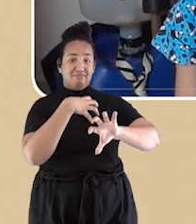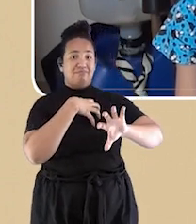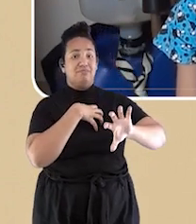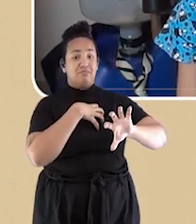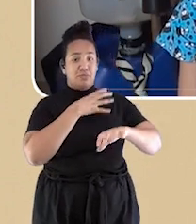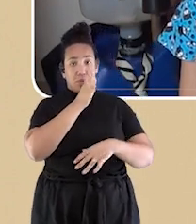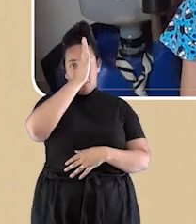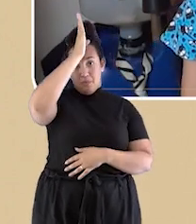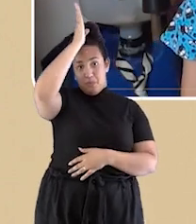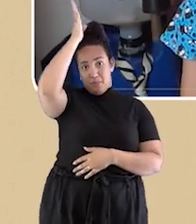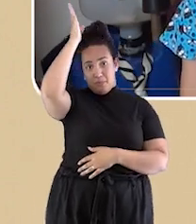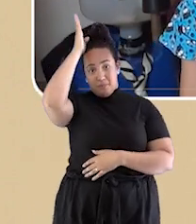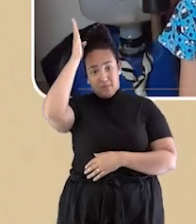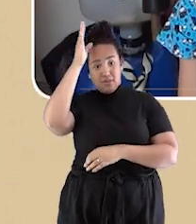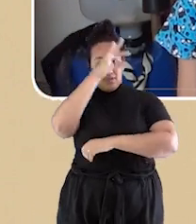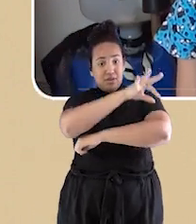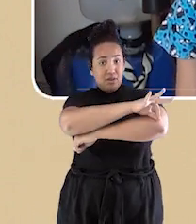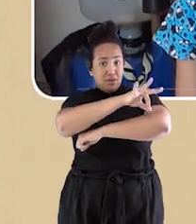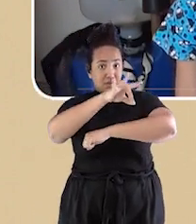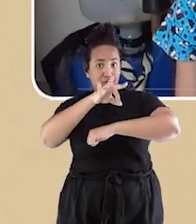bombeiro, arquiteto,